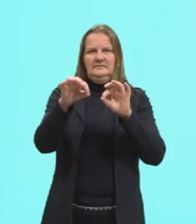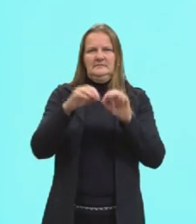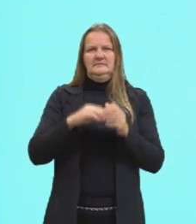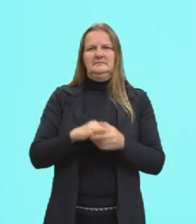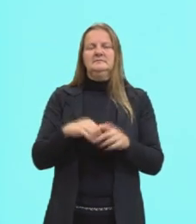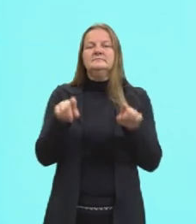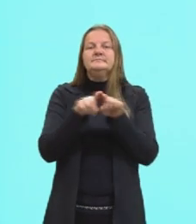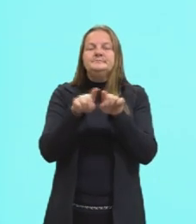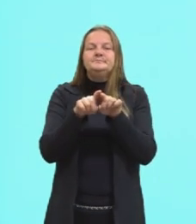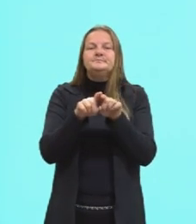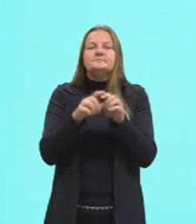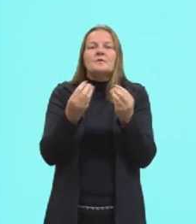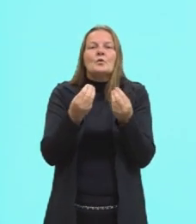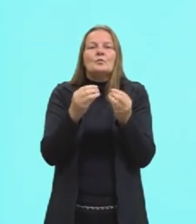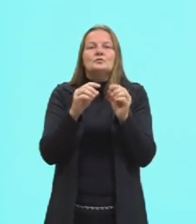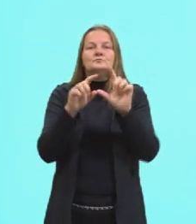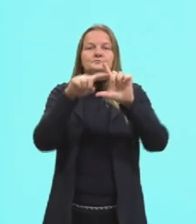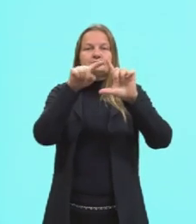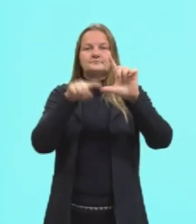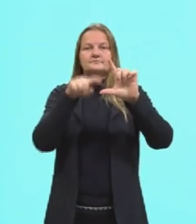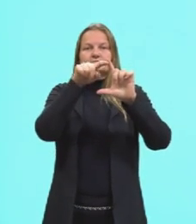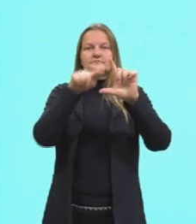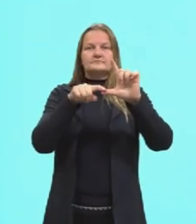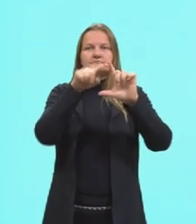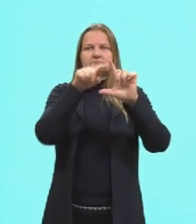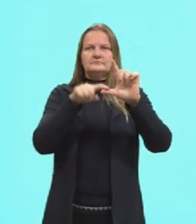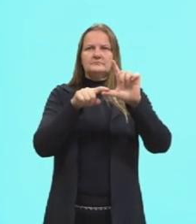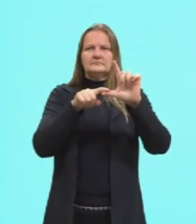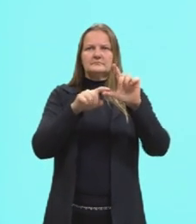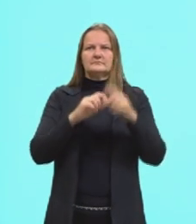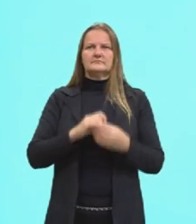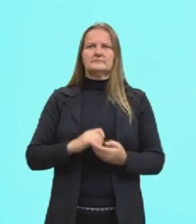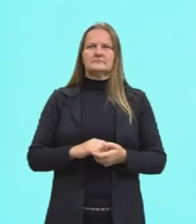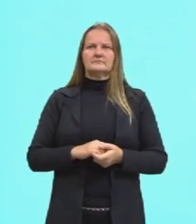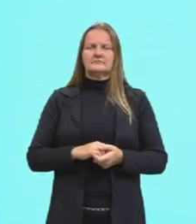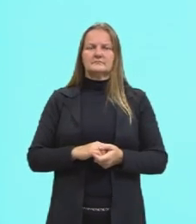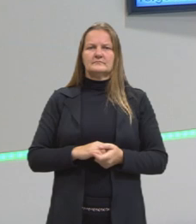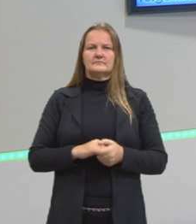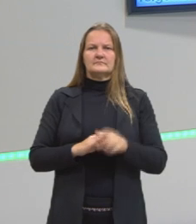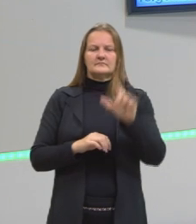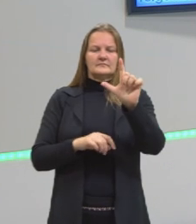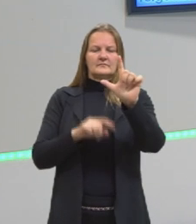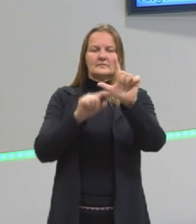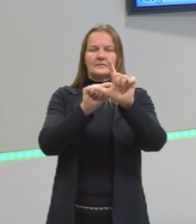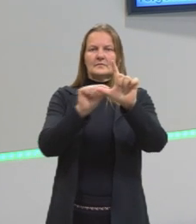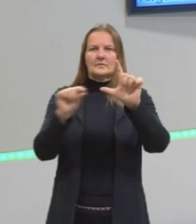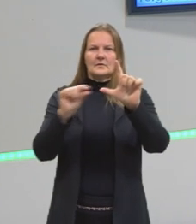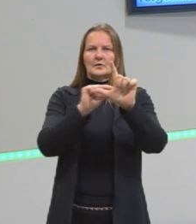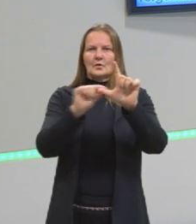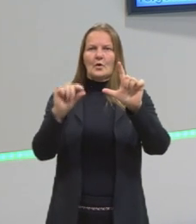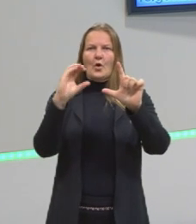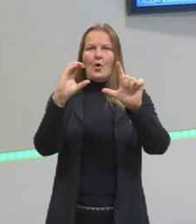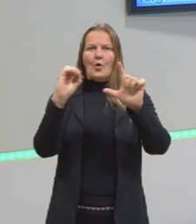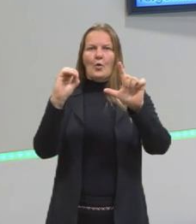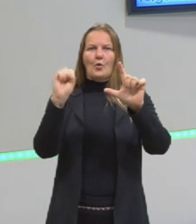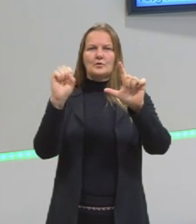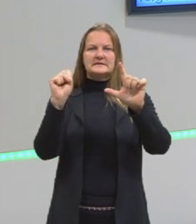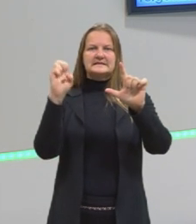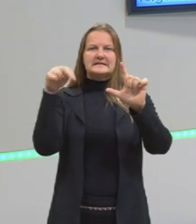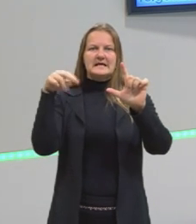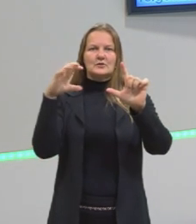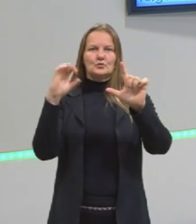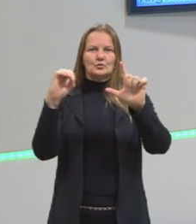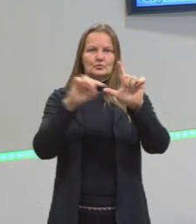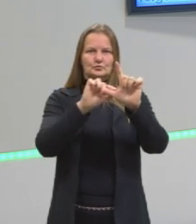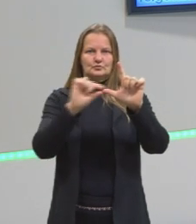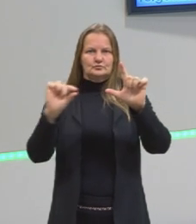e aqui como a gente tem um ângulo cosseno de teto ah cosseno desse ano como acontece muito tá também